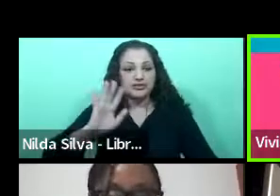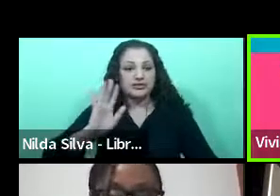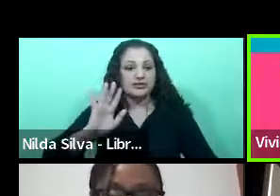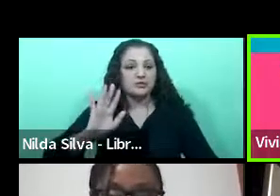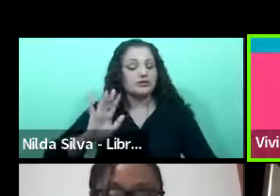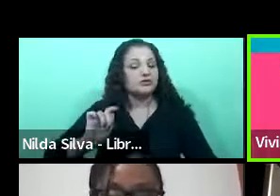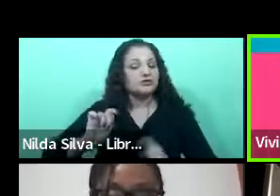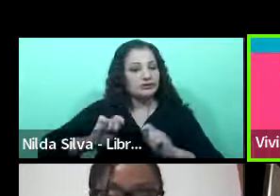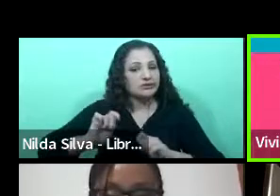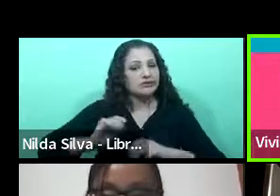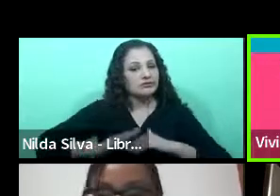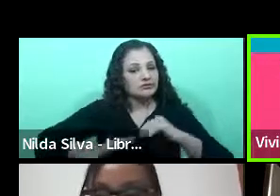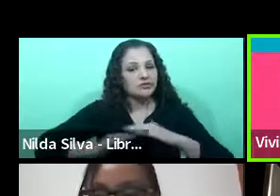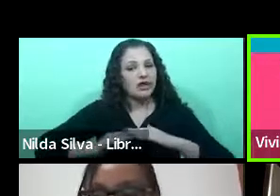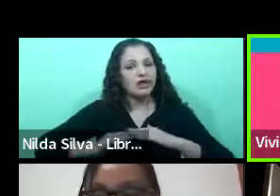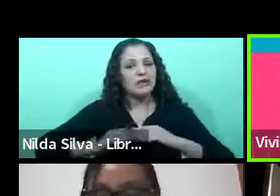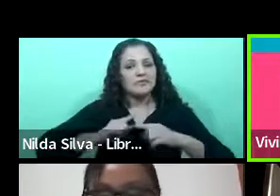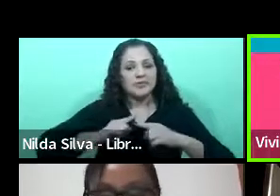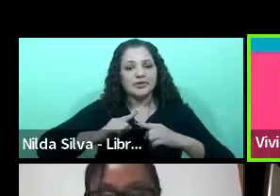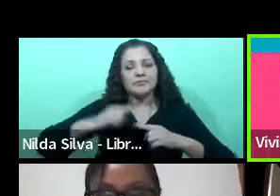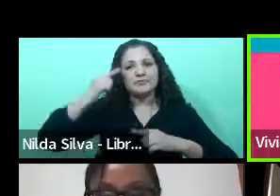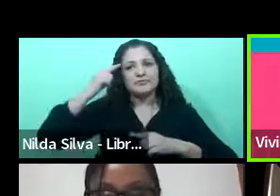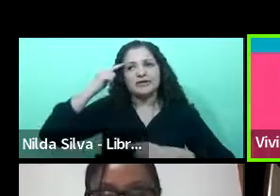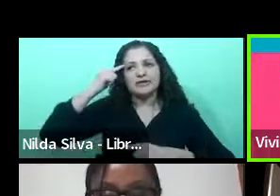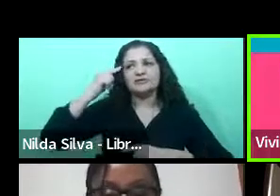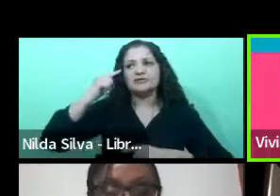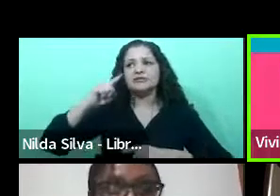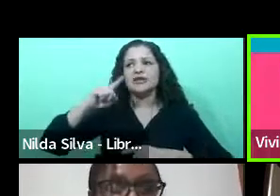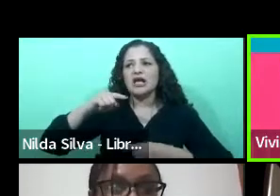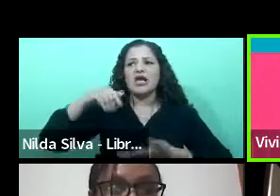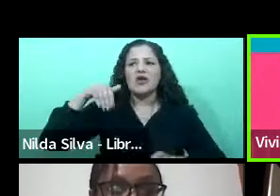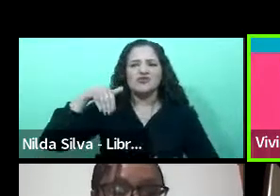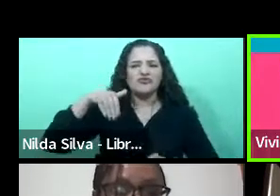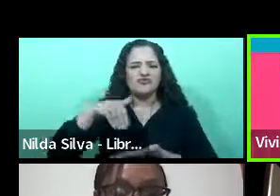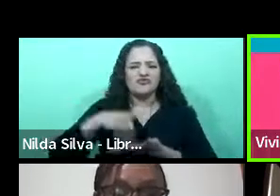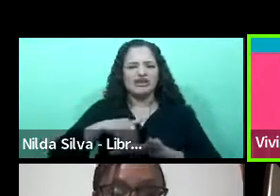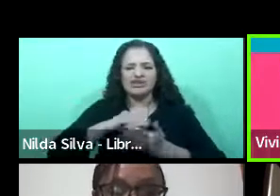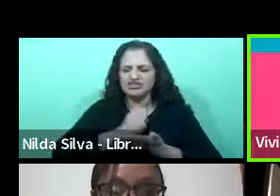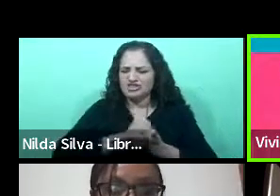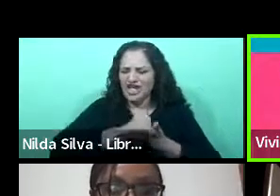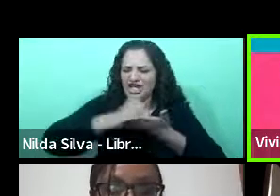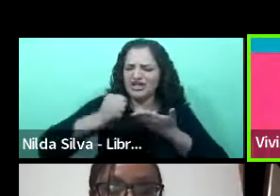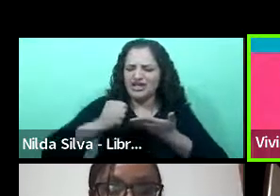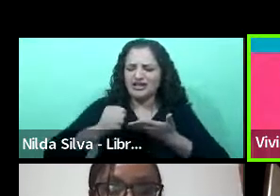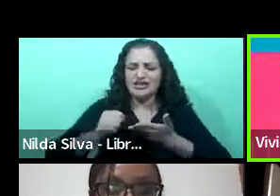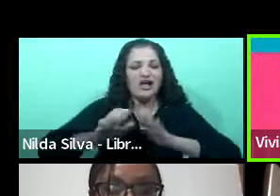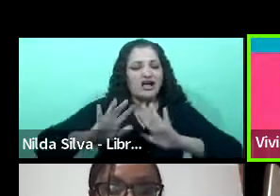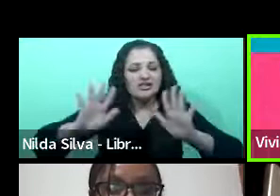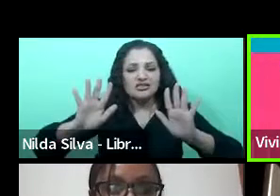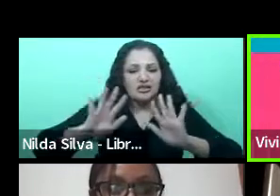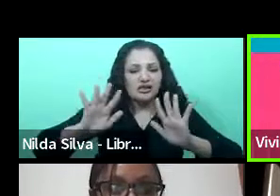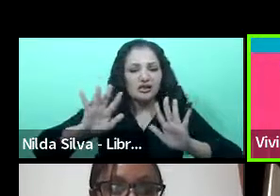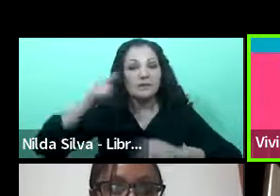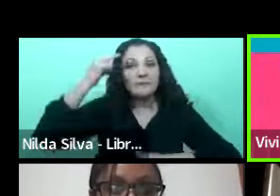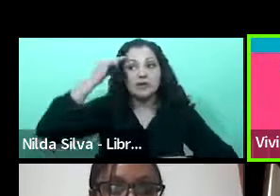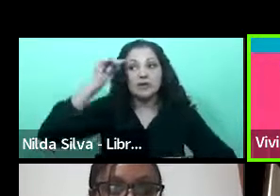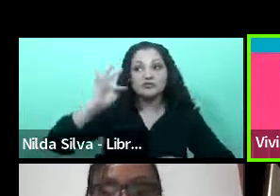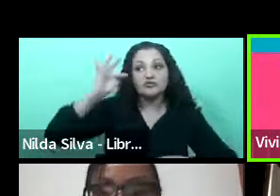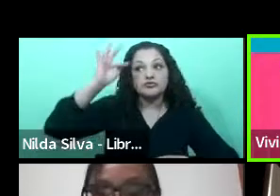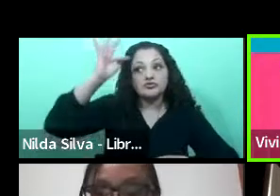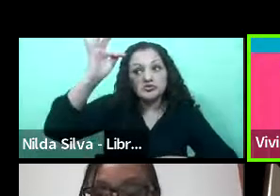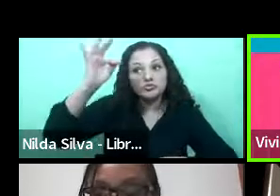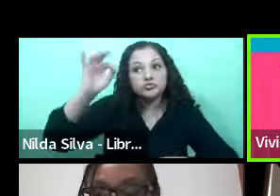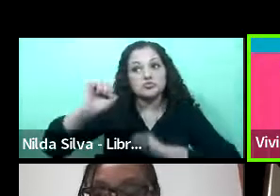nada, imaginando que não há o fim do capitalismo, talvez pensar que no futuro talvez haja o fim,